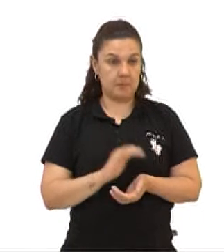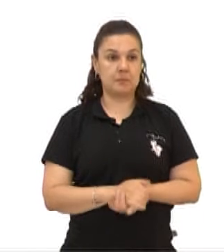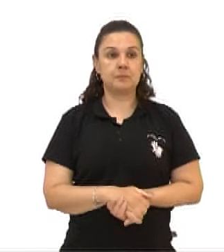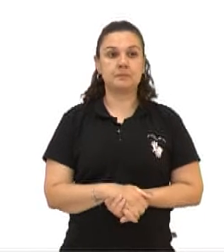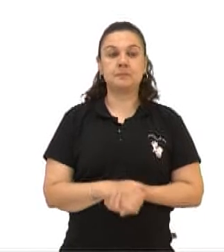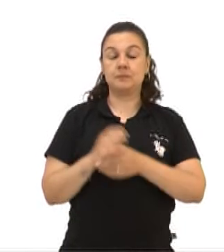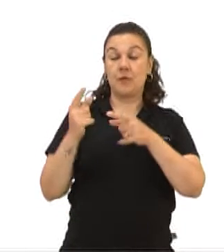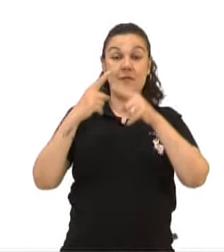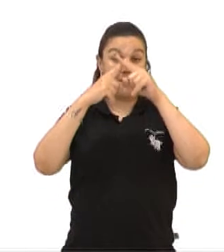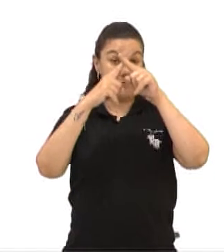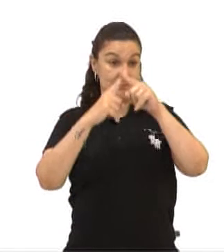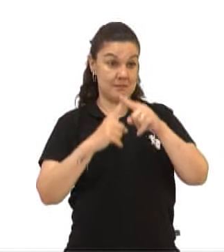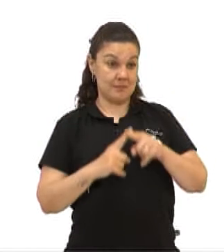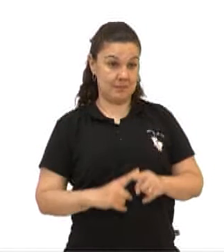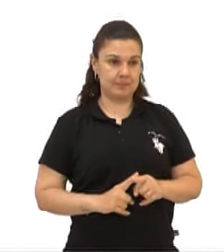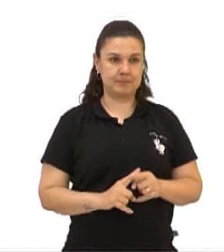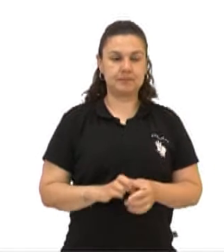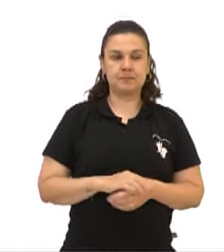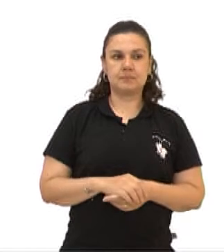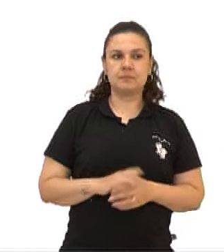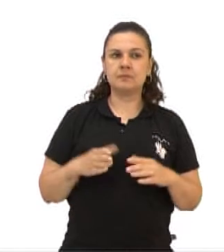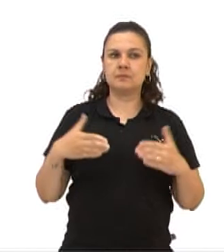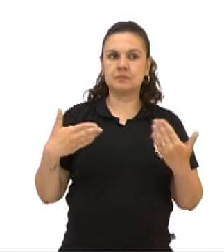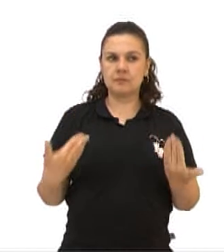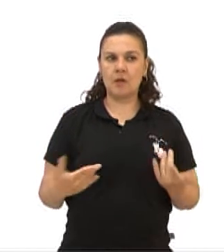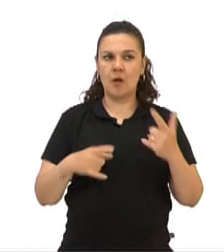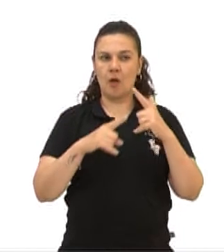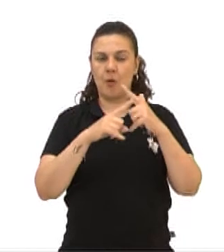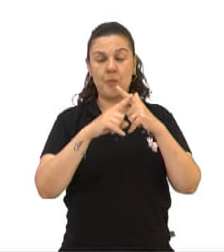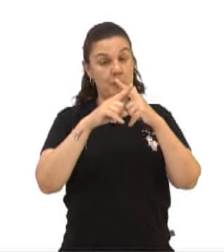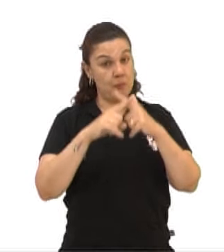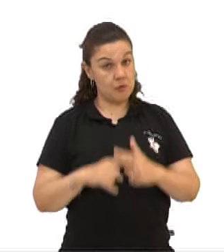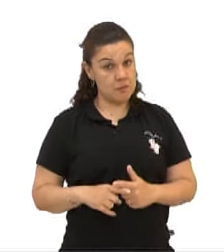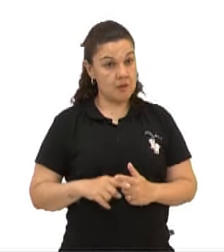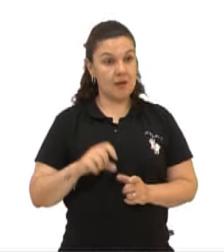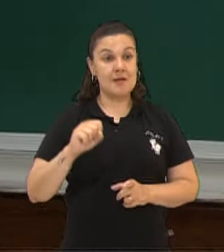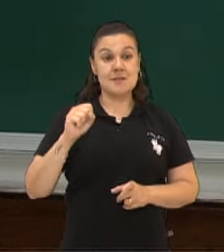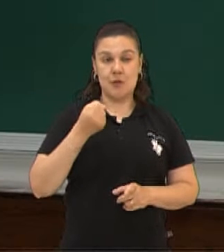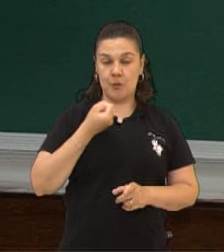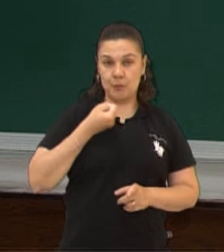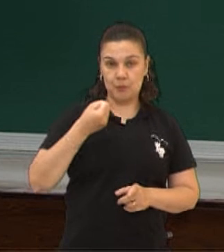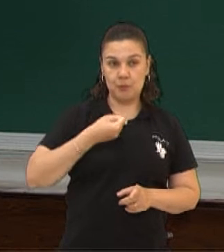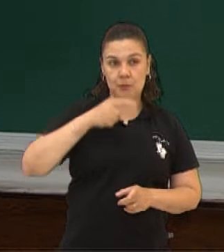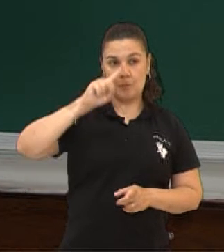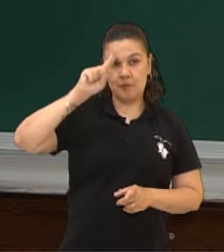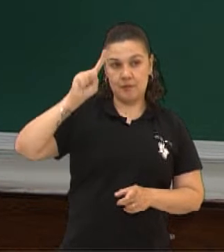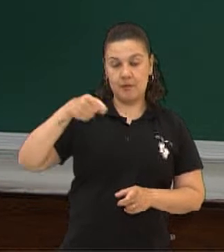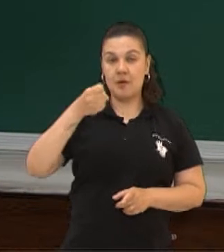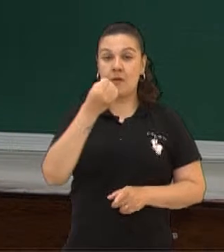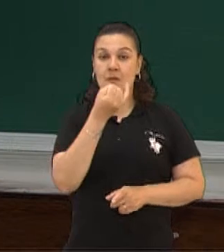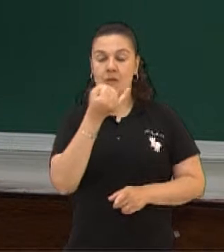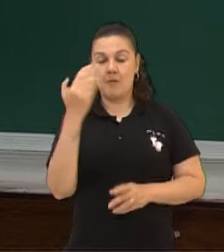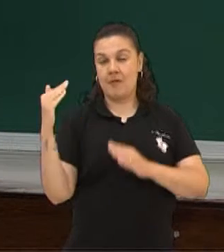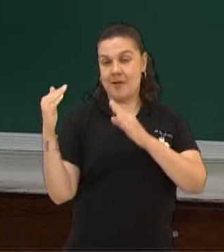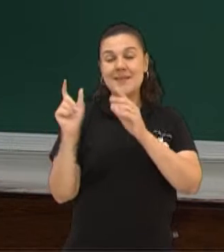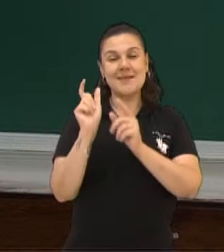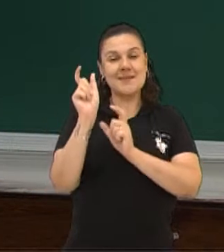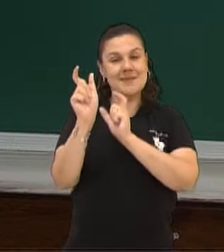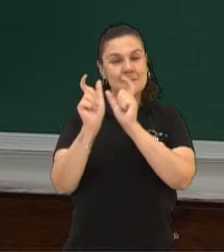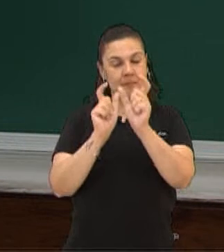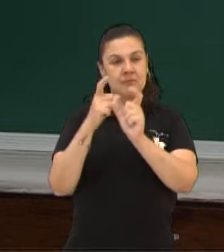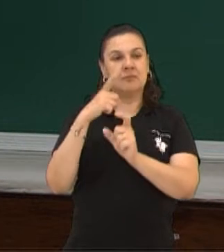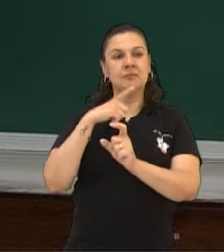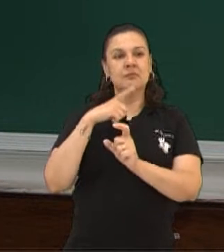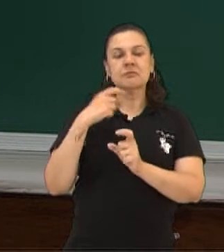lá, fazendo a multiplicação. Como que faz a multiplicação de número decimal? Lembram lá? Conta quantas casas decimais tem